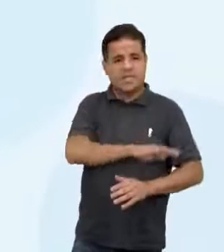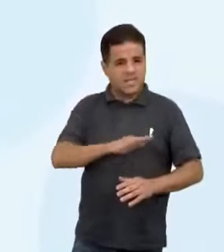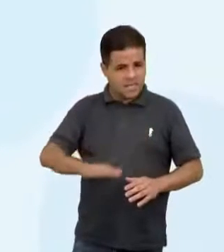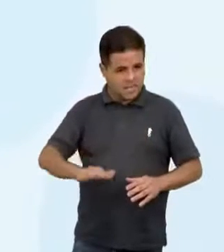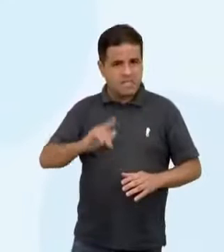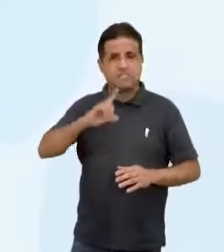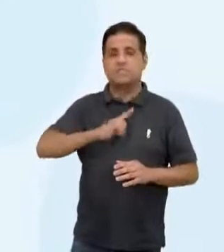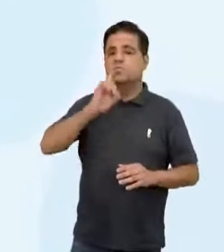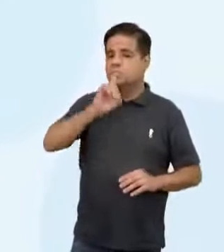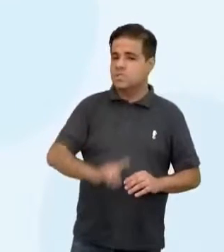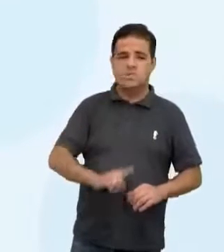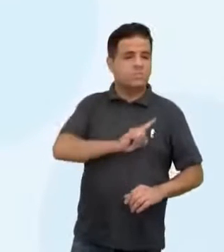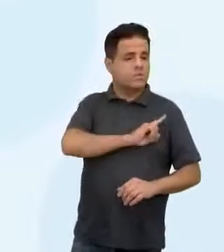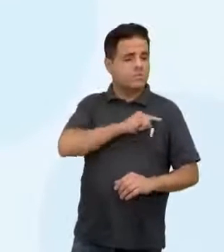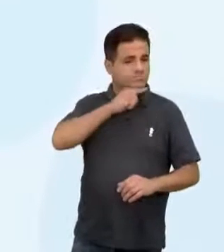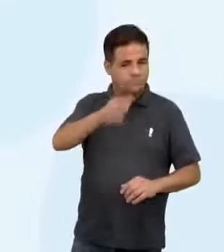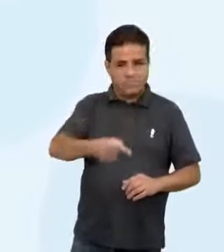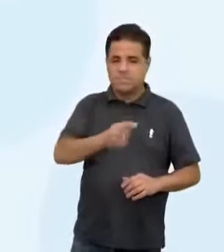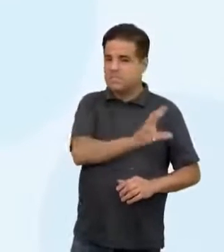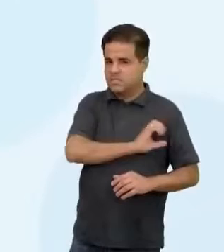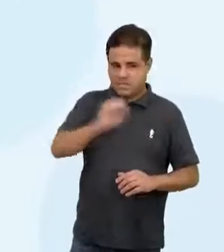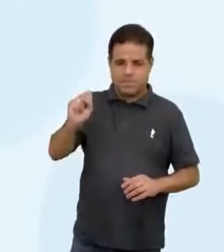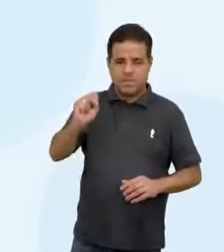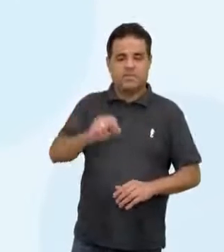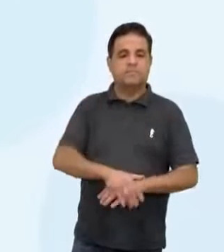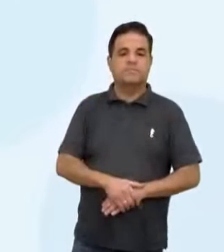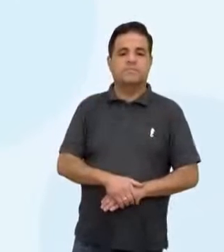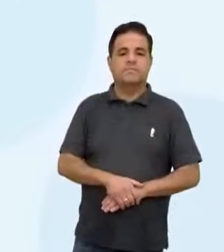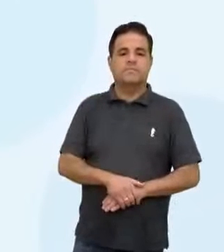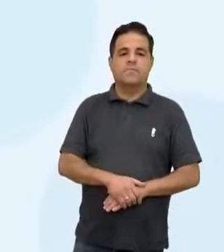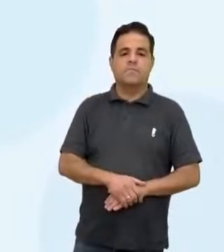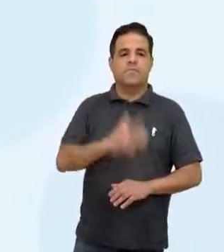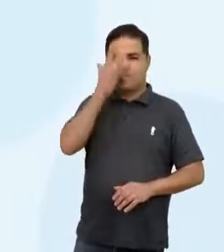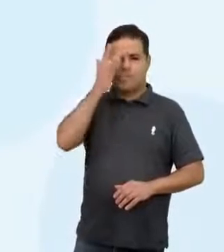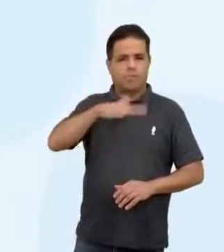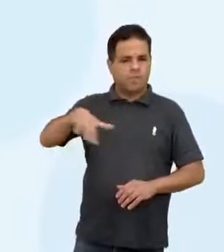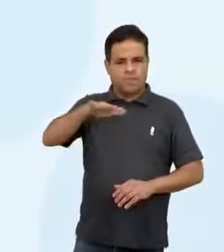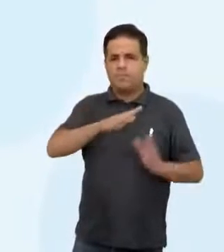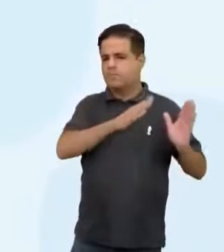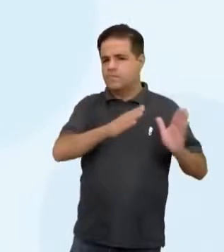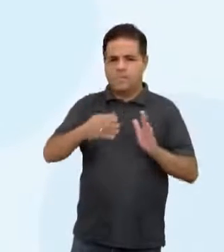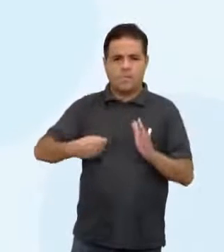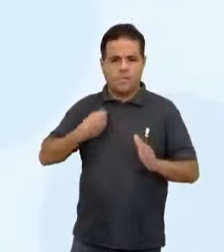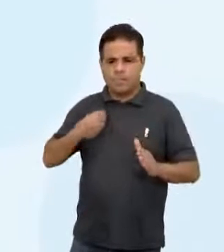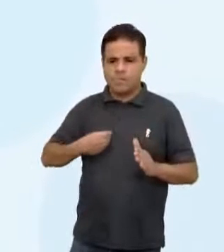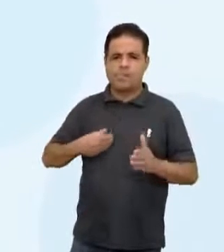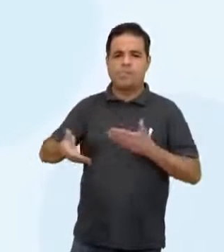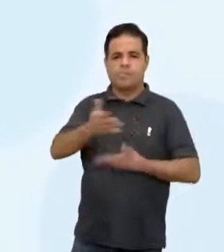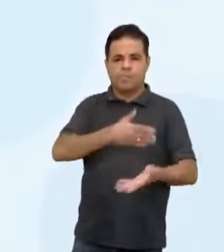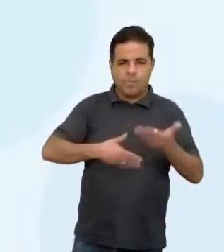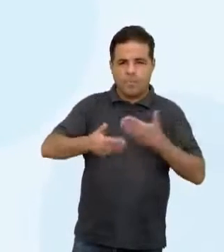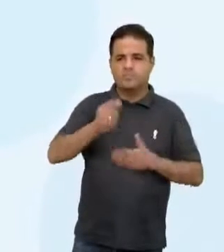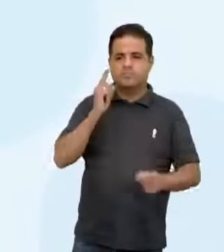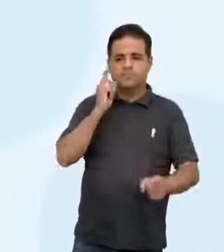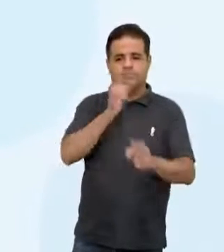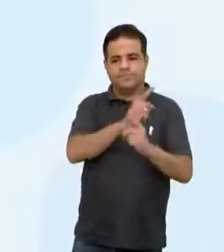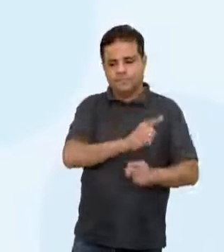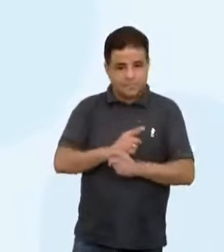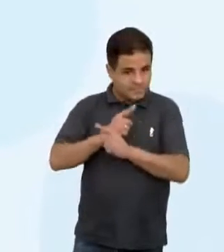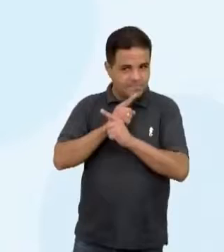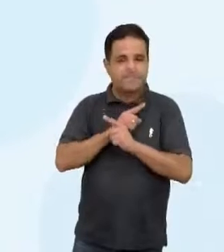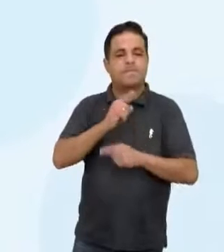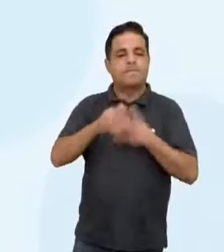não ser campeã. Vamos lá. O ser humano, em todas as fases da vida, está sempre descobrindo e aprendendo com